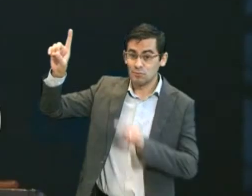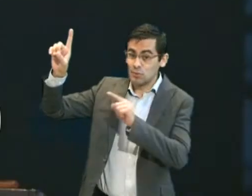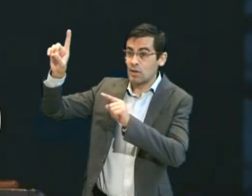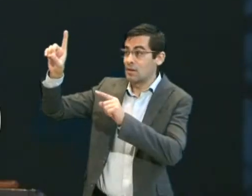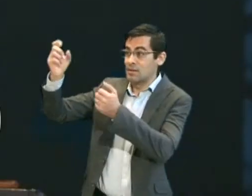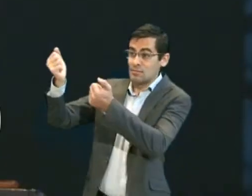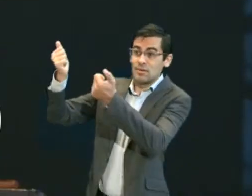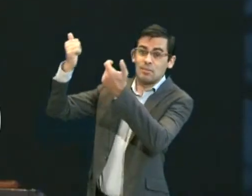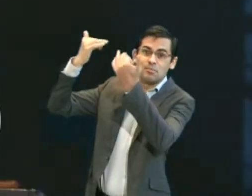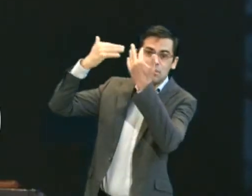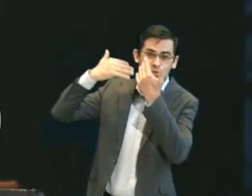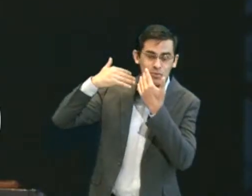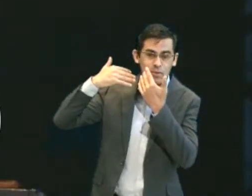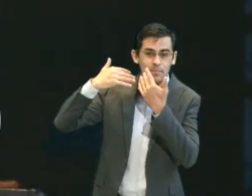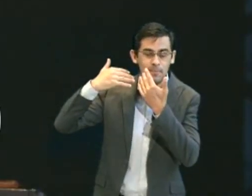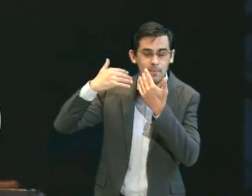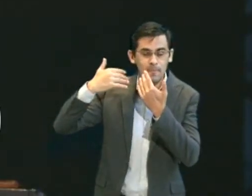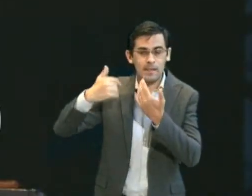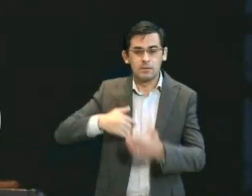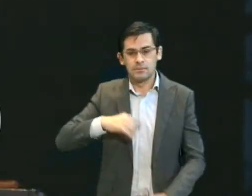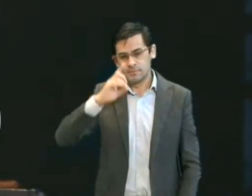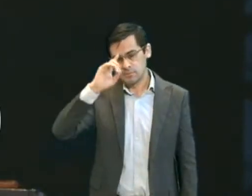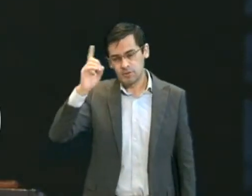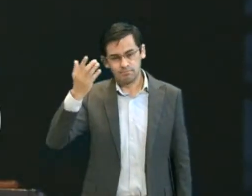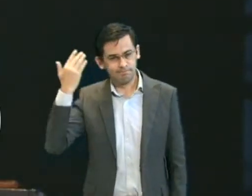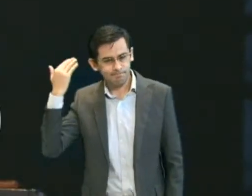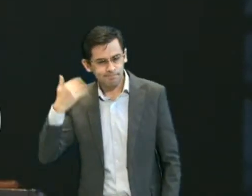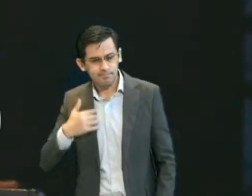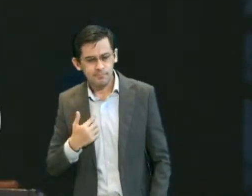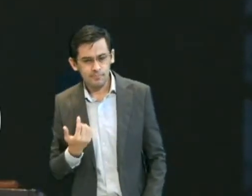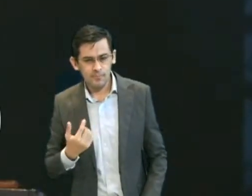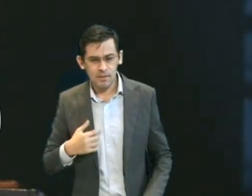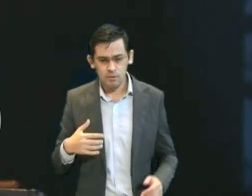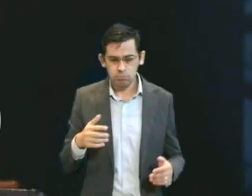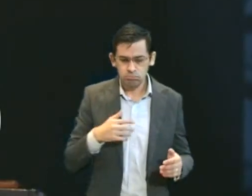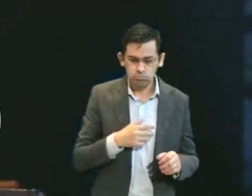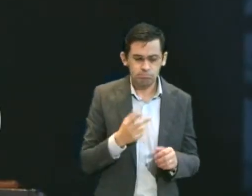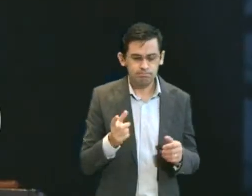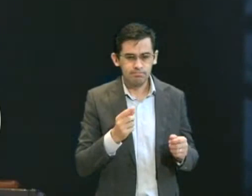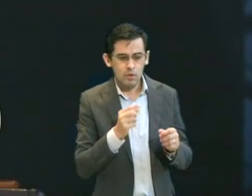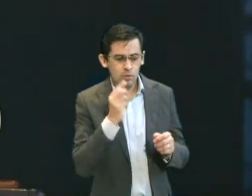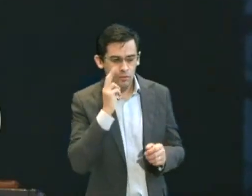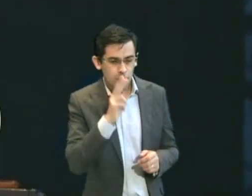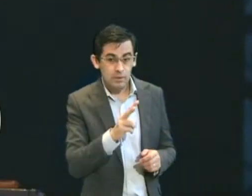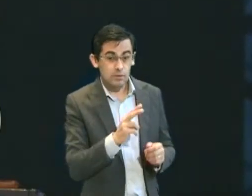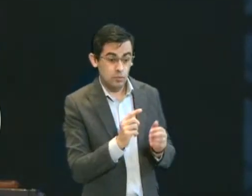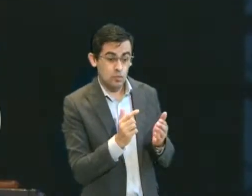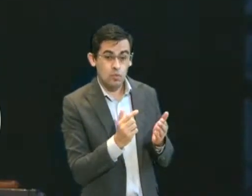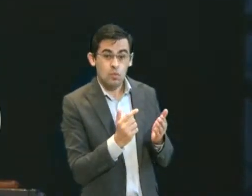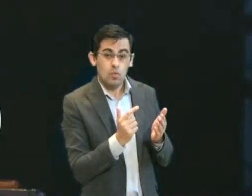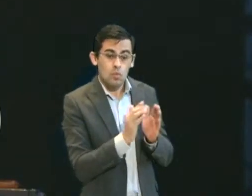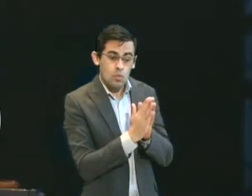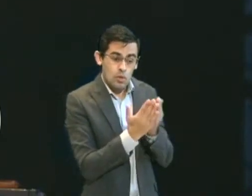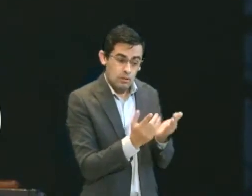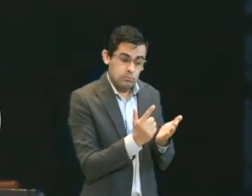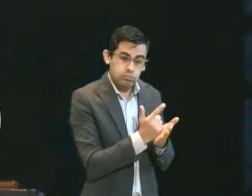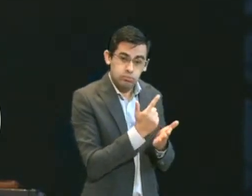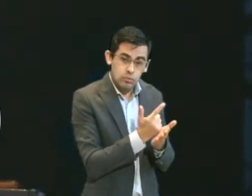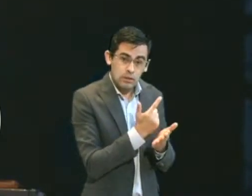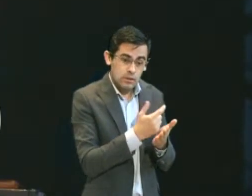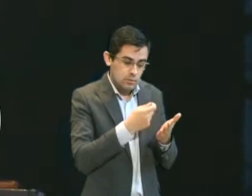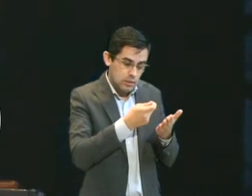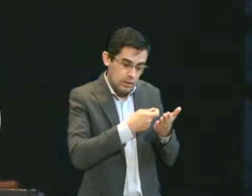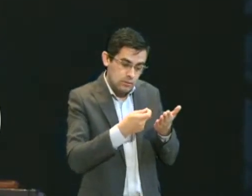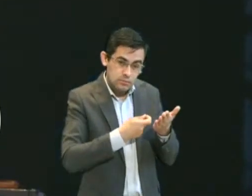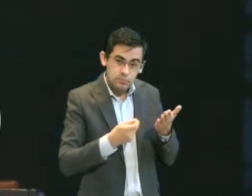uma bênção do Senhor. Esses dias eu estava mexendo nos cadernos de oração e eu queria te desafiar a ter